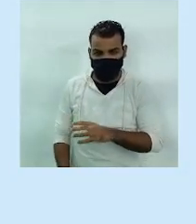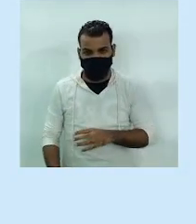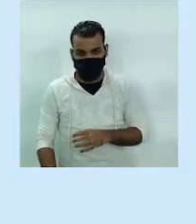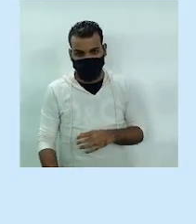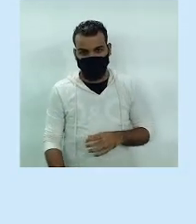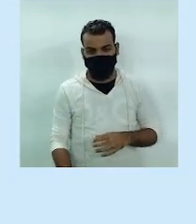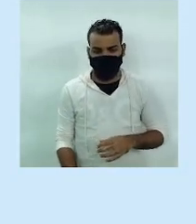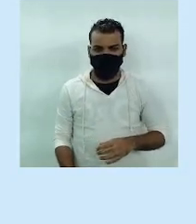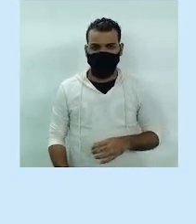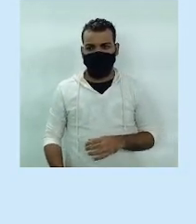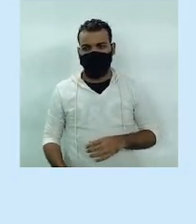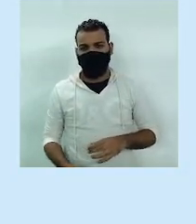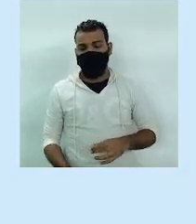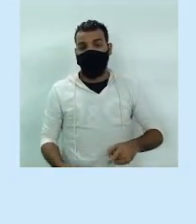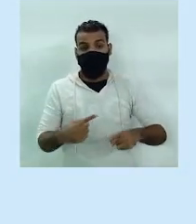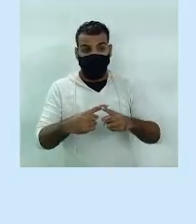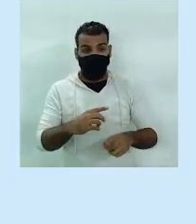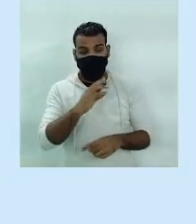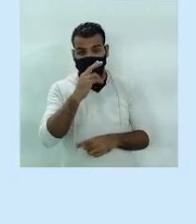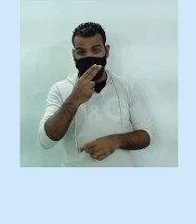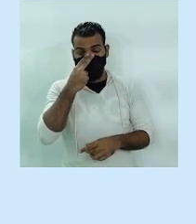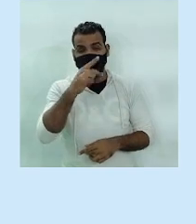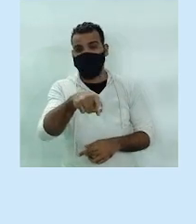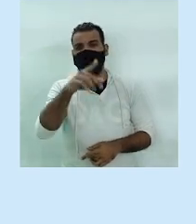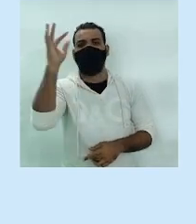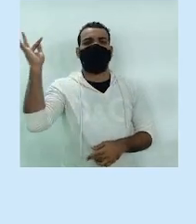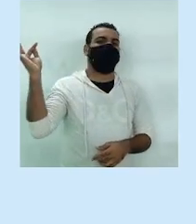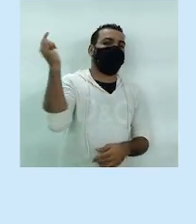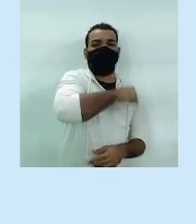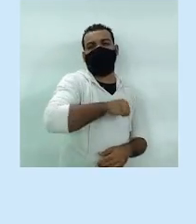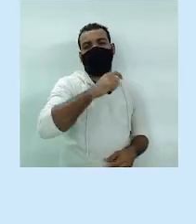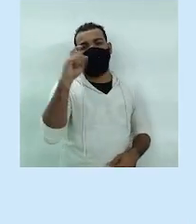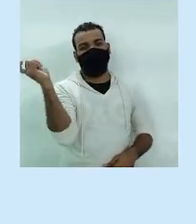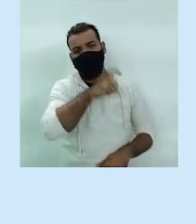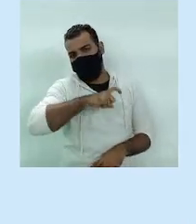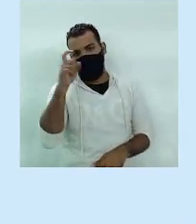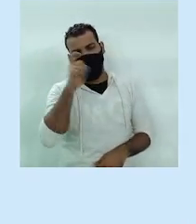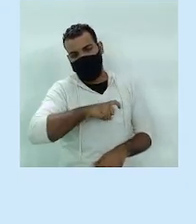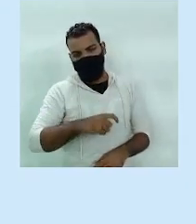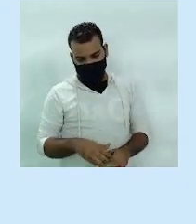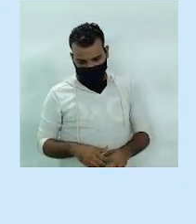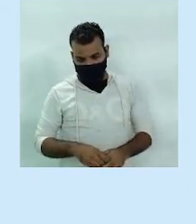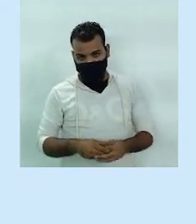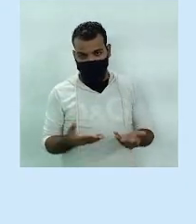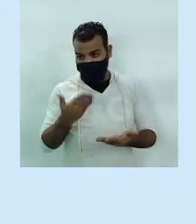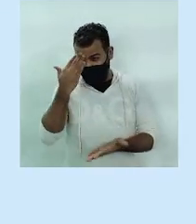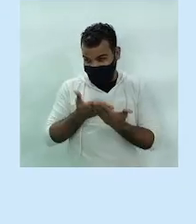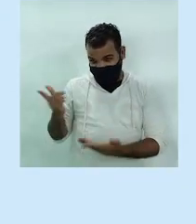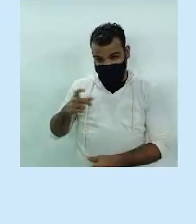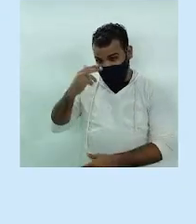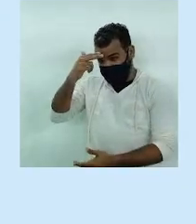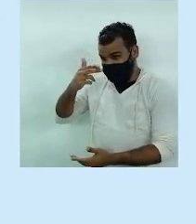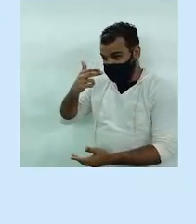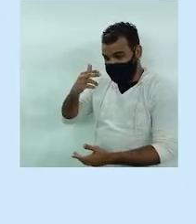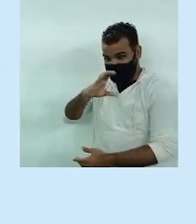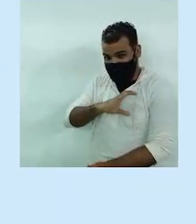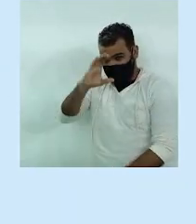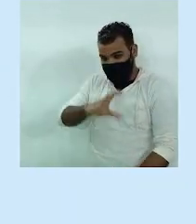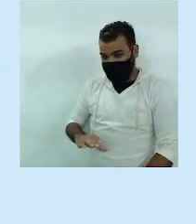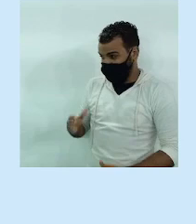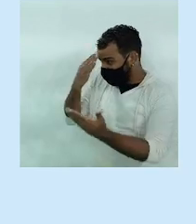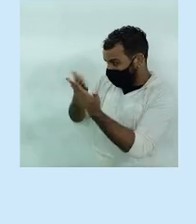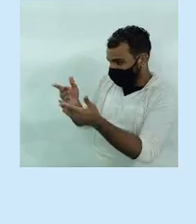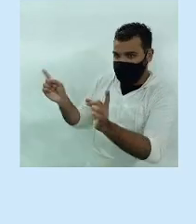dos cristãos era falsa e não merecia que ela se acreditasse. Né? Então